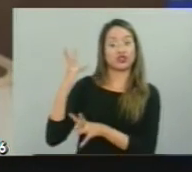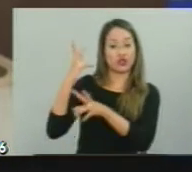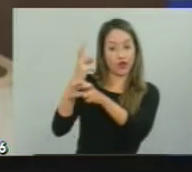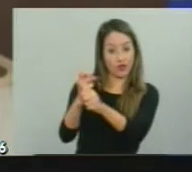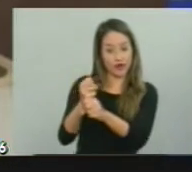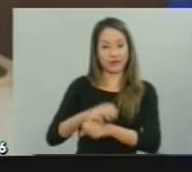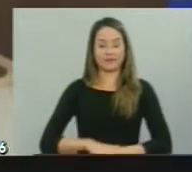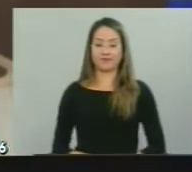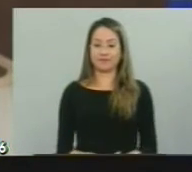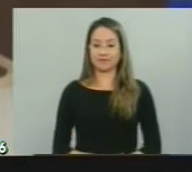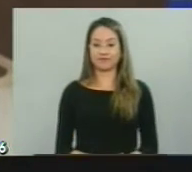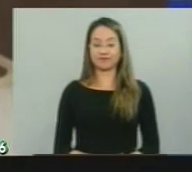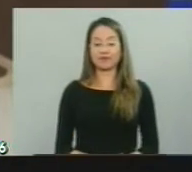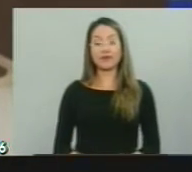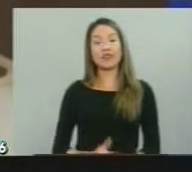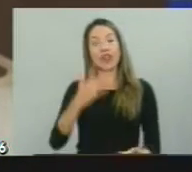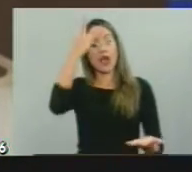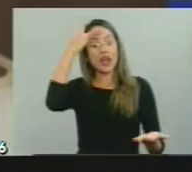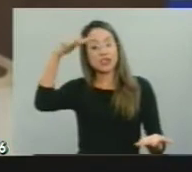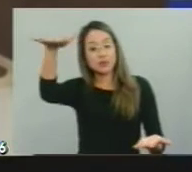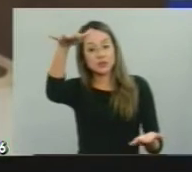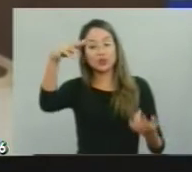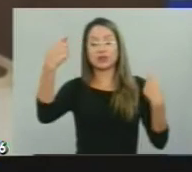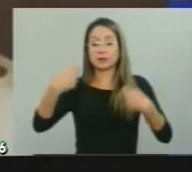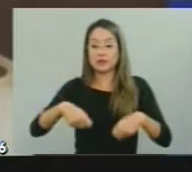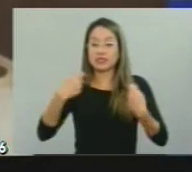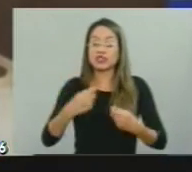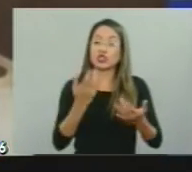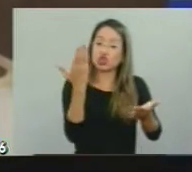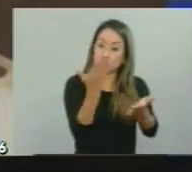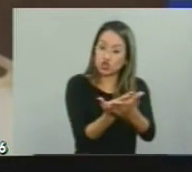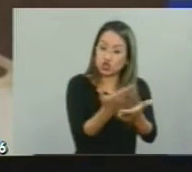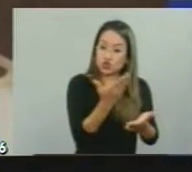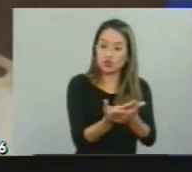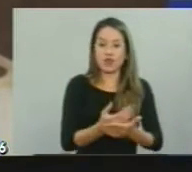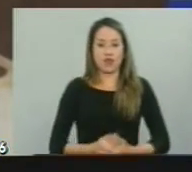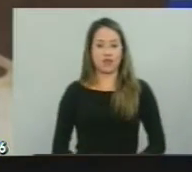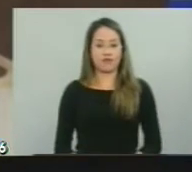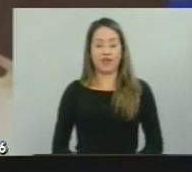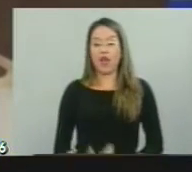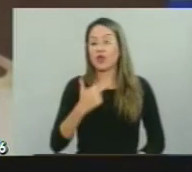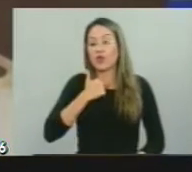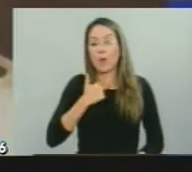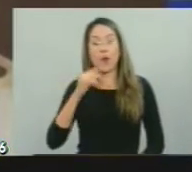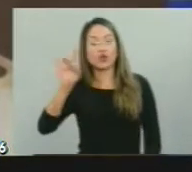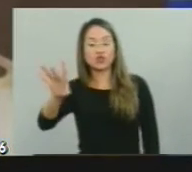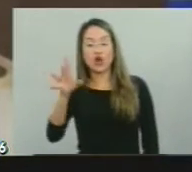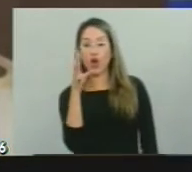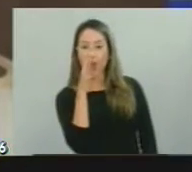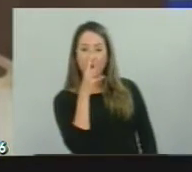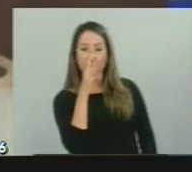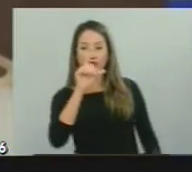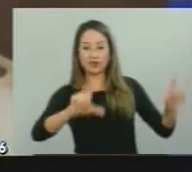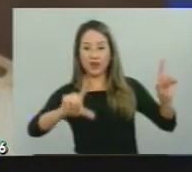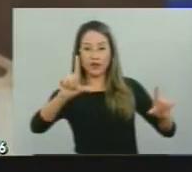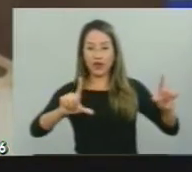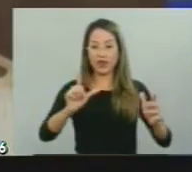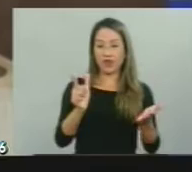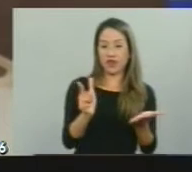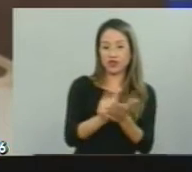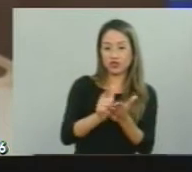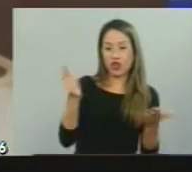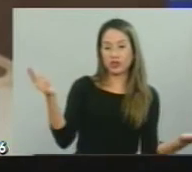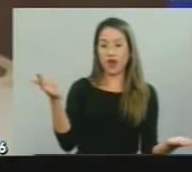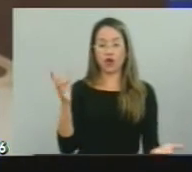A inocência da análise dos fatos não é boa companheira. Você que está me ouvindo agora em casa,